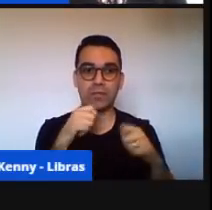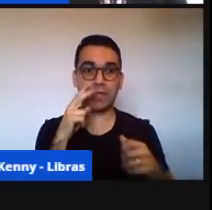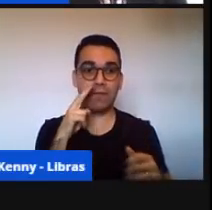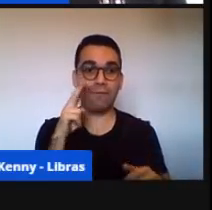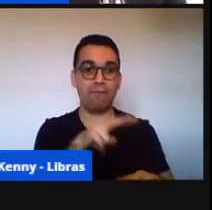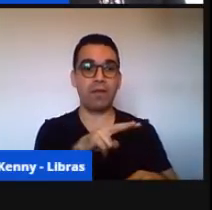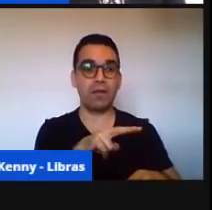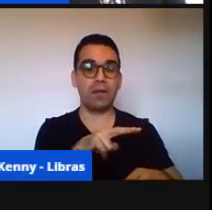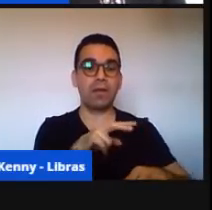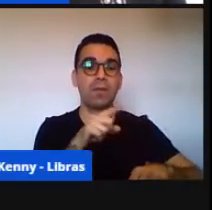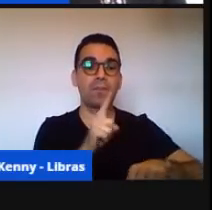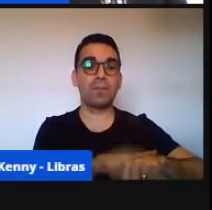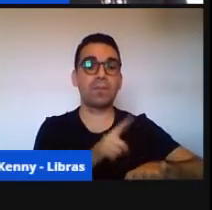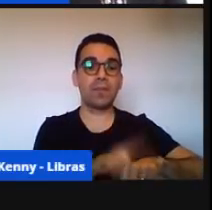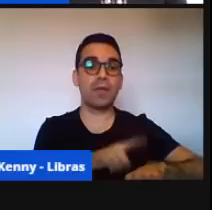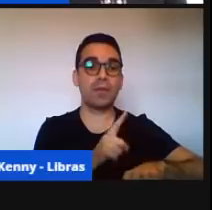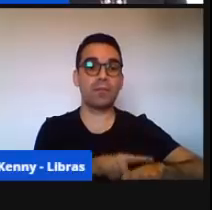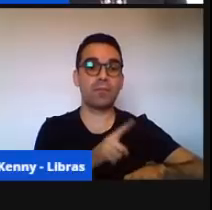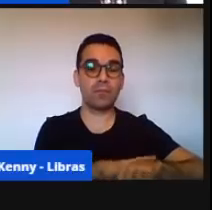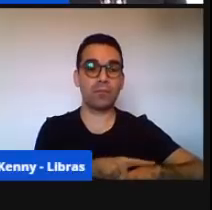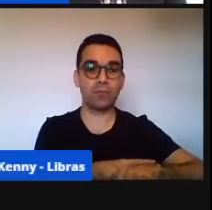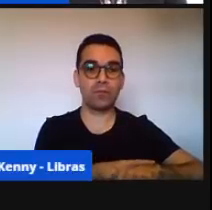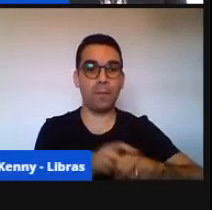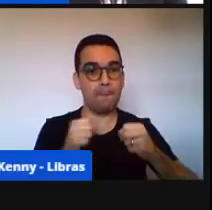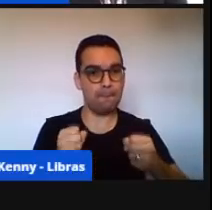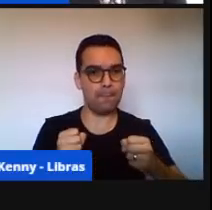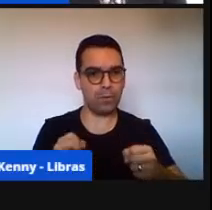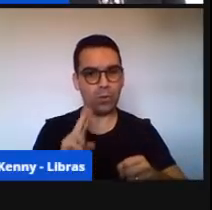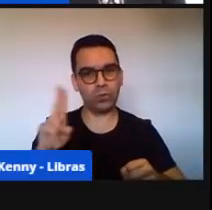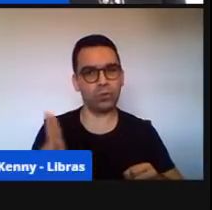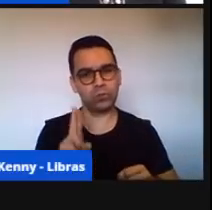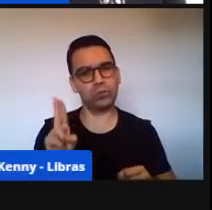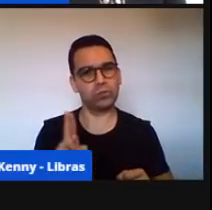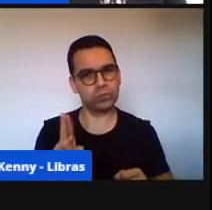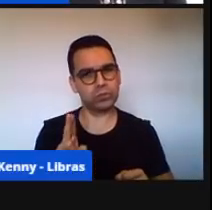diário, precisa que seja feita a organização